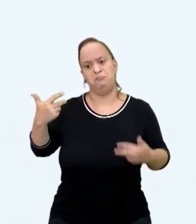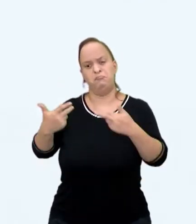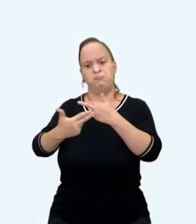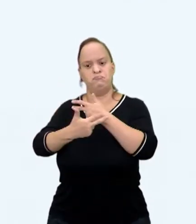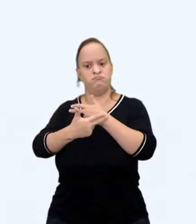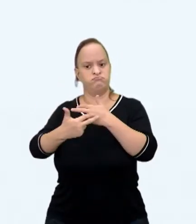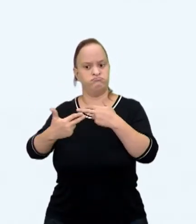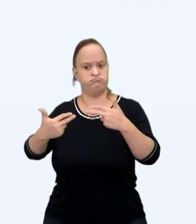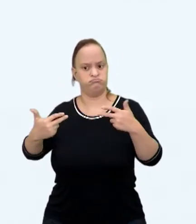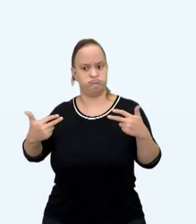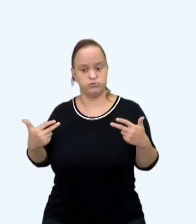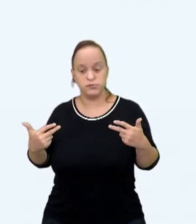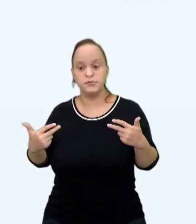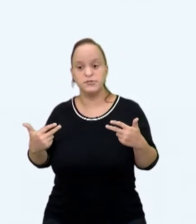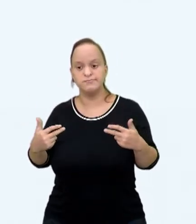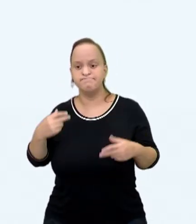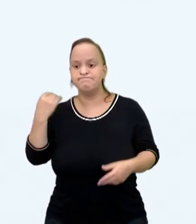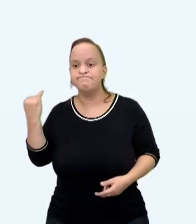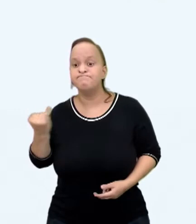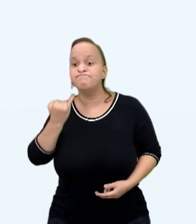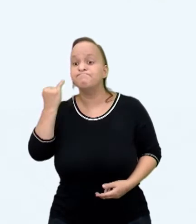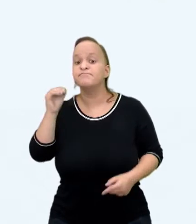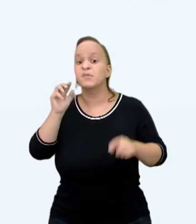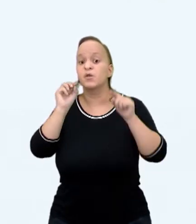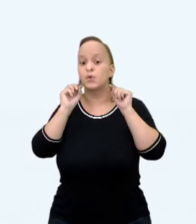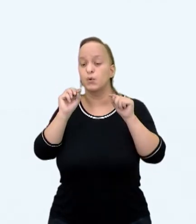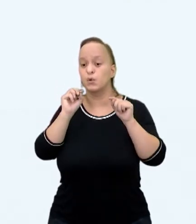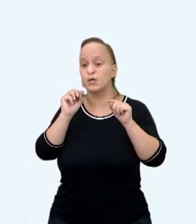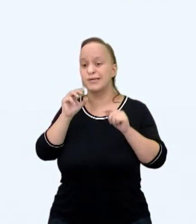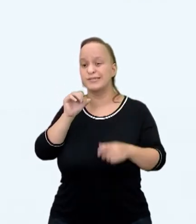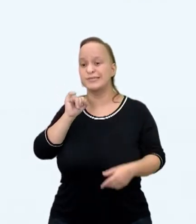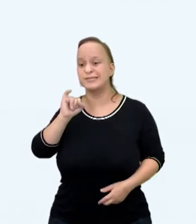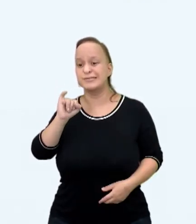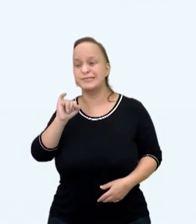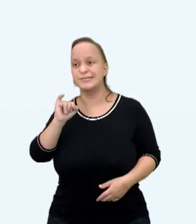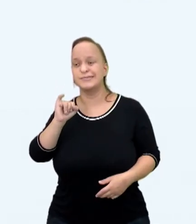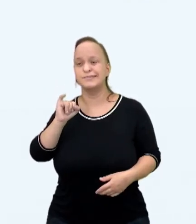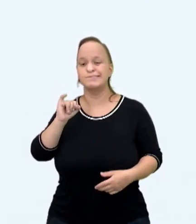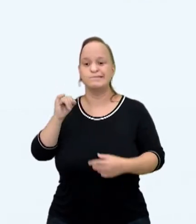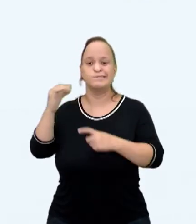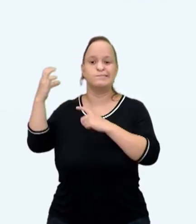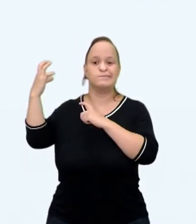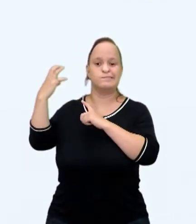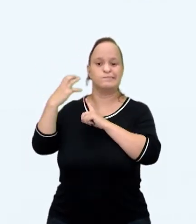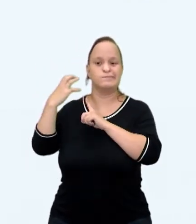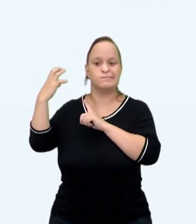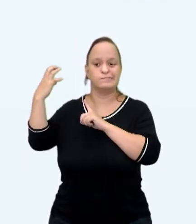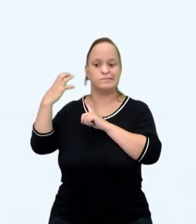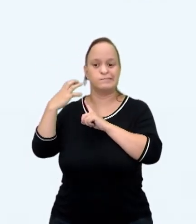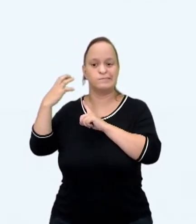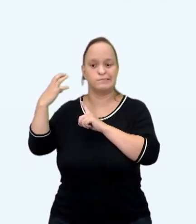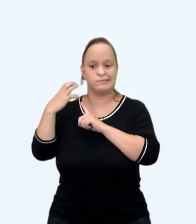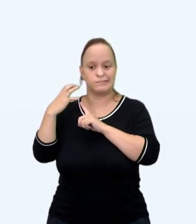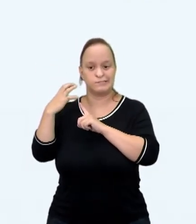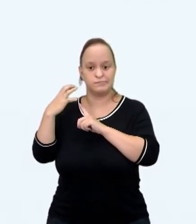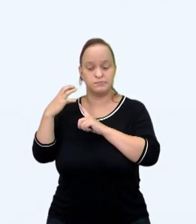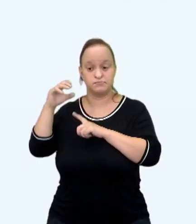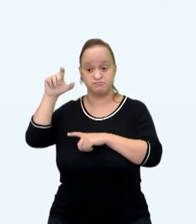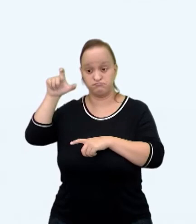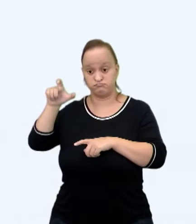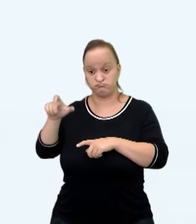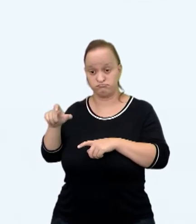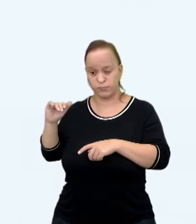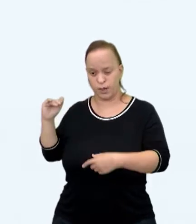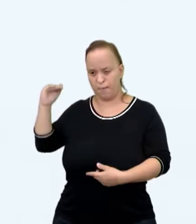muito importante que procurem algum adulto caso se sintam influenciados. Você consegue se lembrar